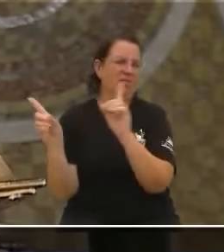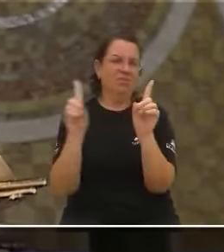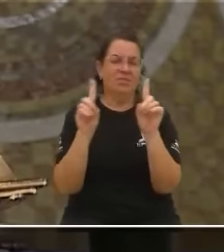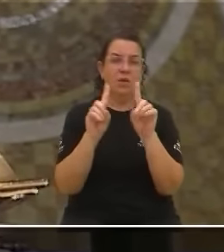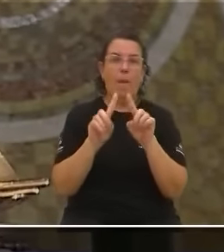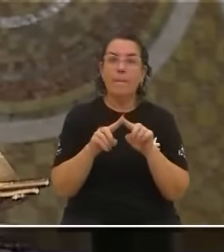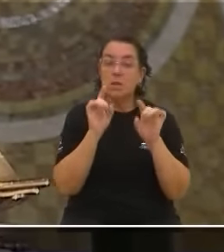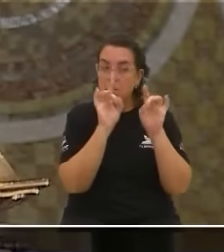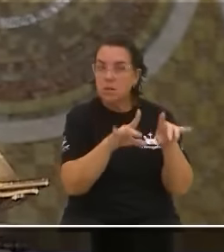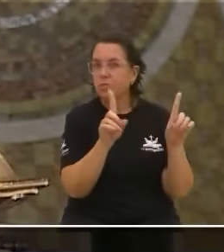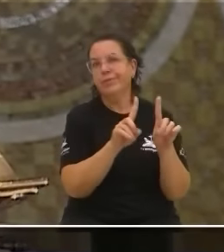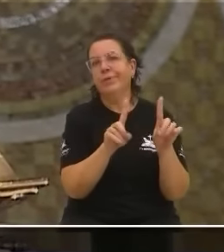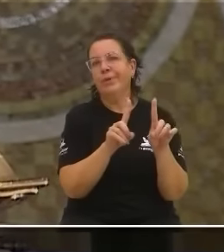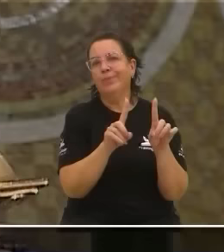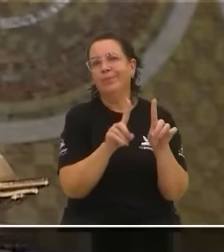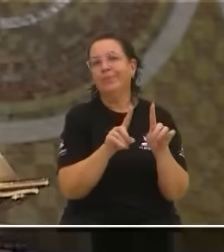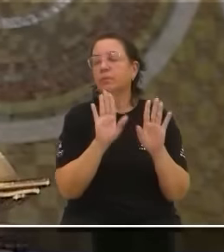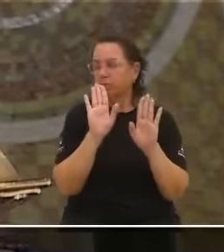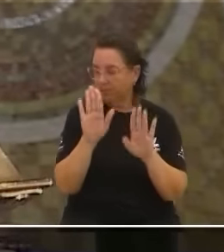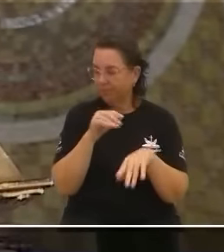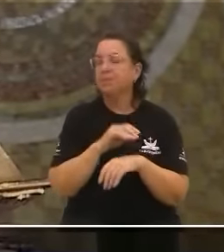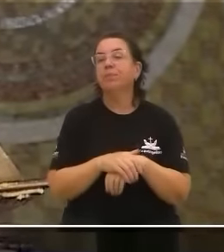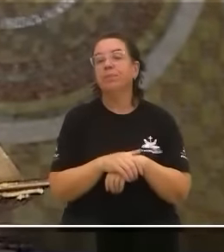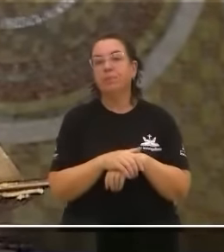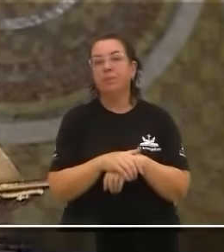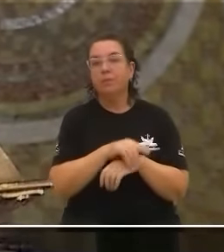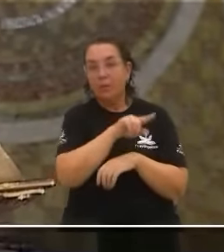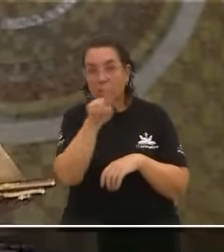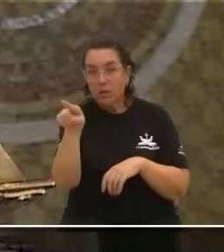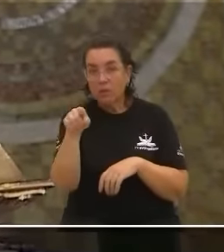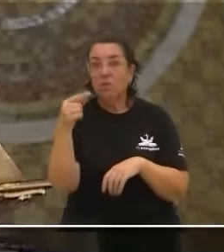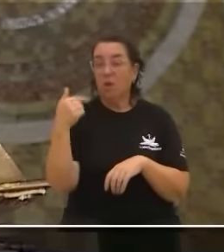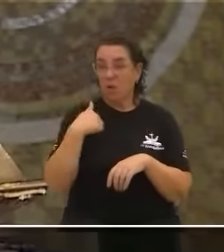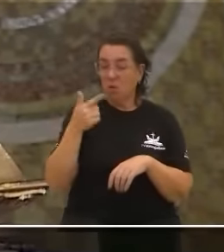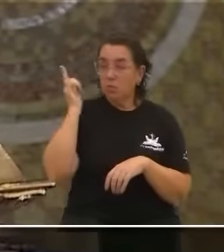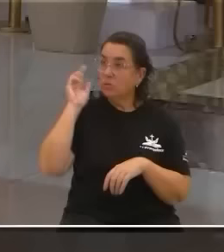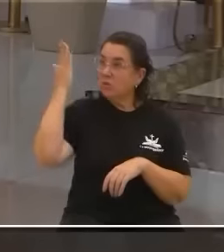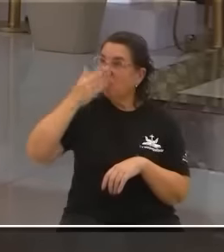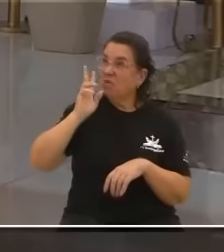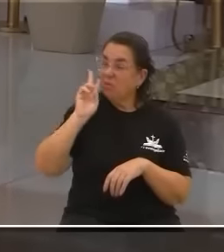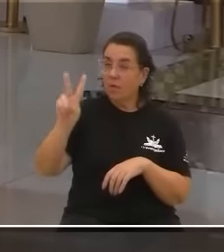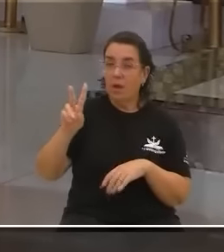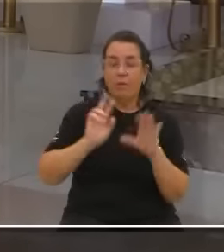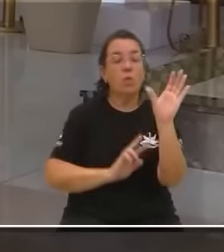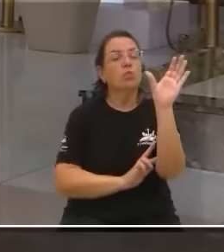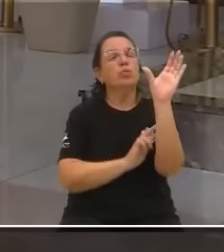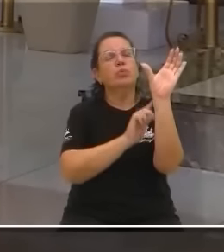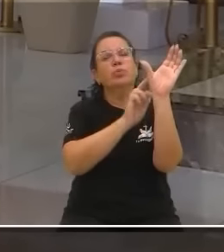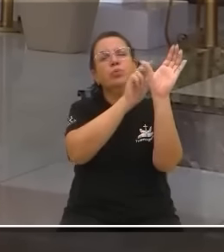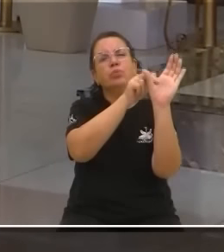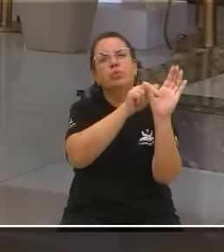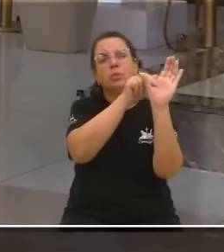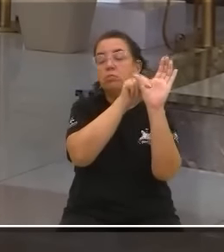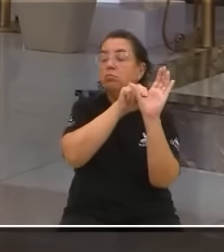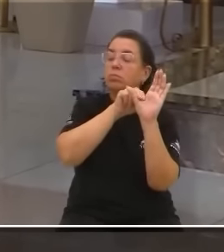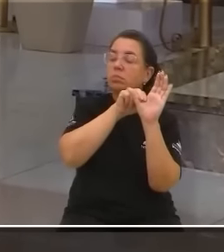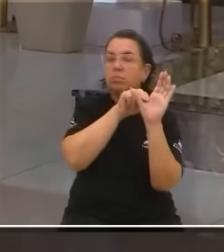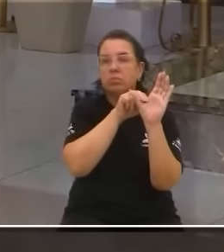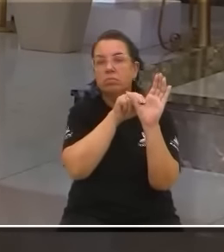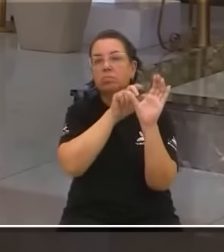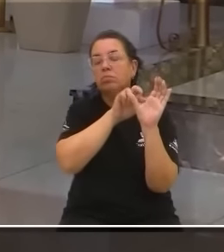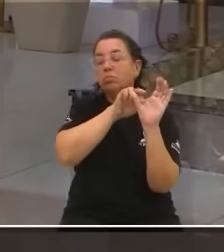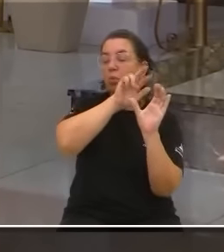não desistiu. Ah, é? Vocês não me deixam ver? Vou subir no sicômoro, vou subir